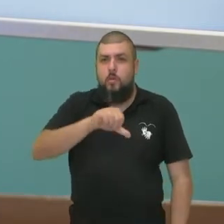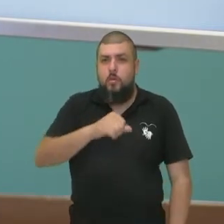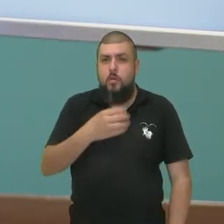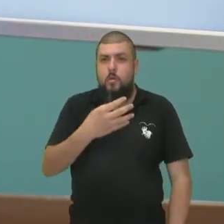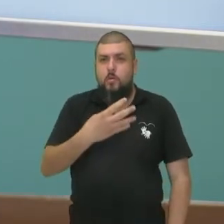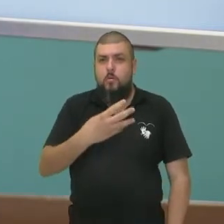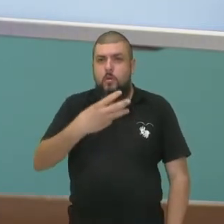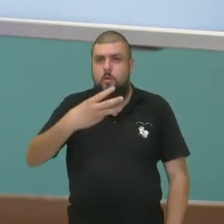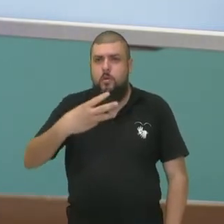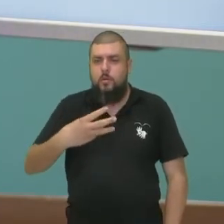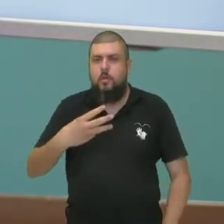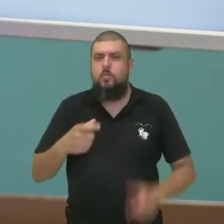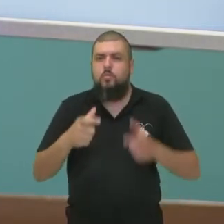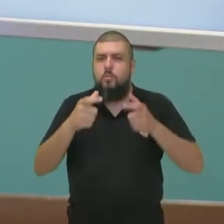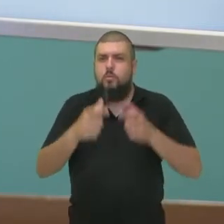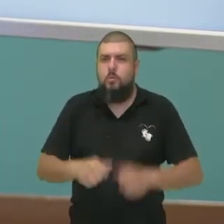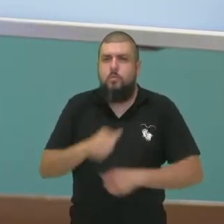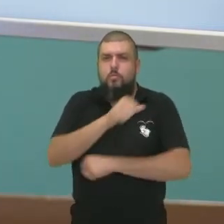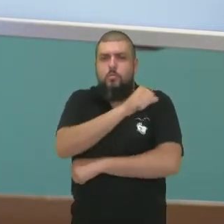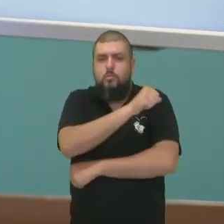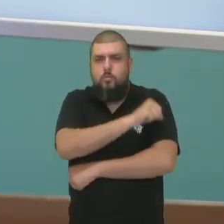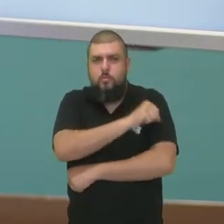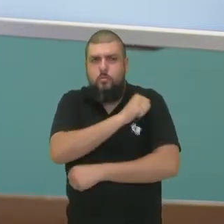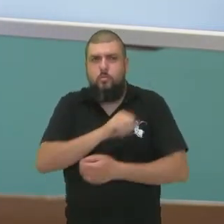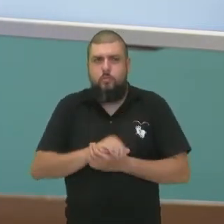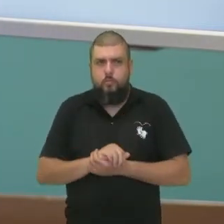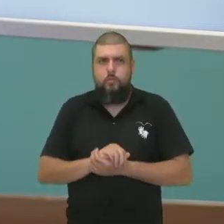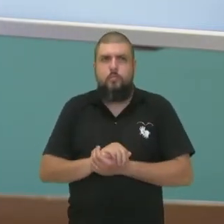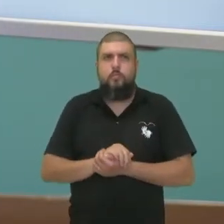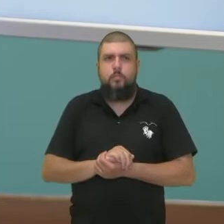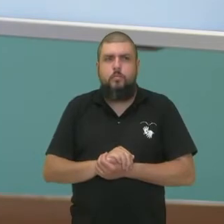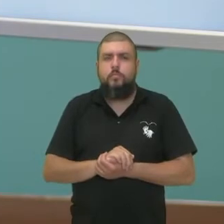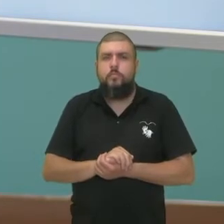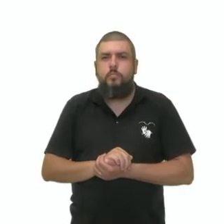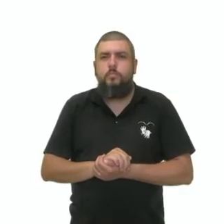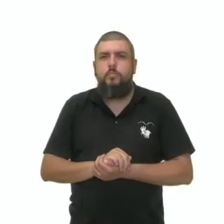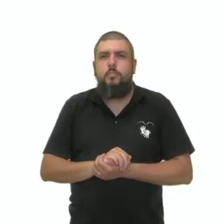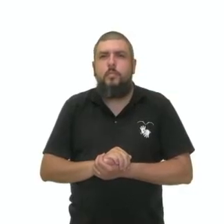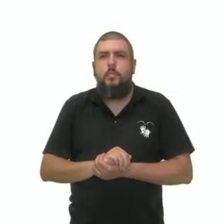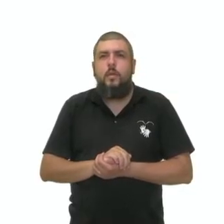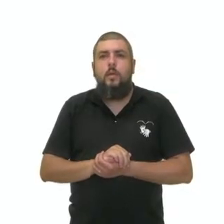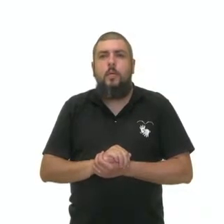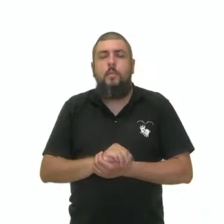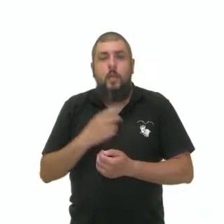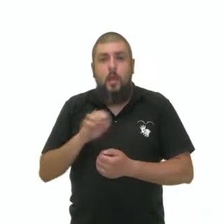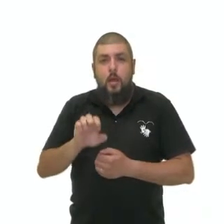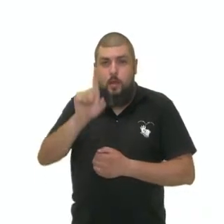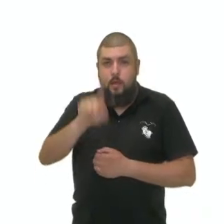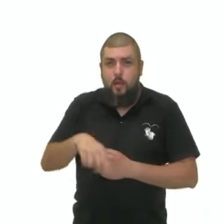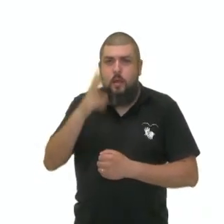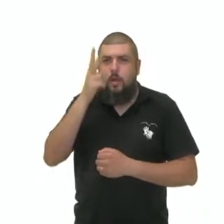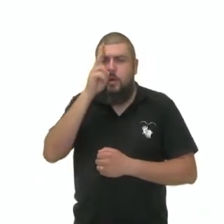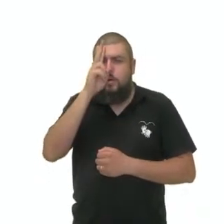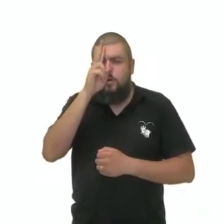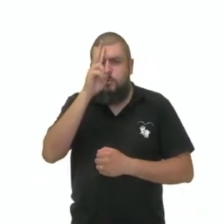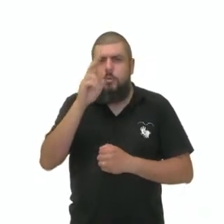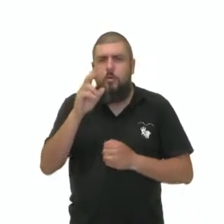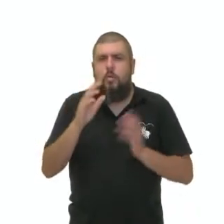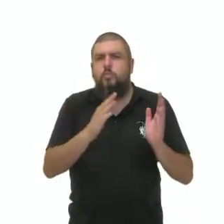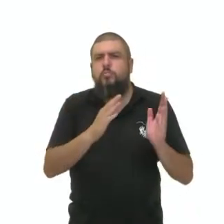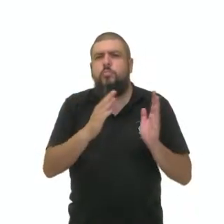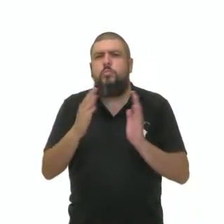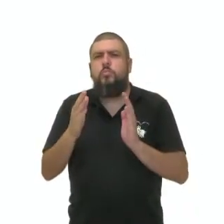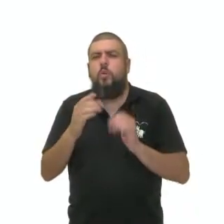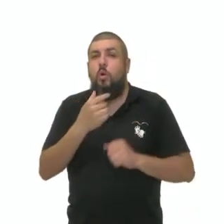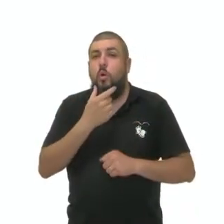ali rolando, né? Então foi lá em 43 que ele foi publicado. E ela conta a história de um piloto, ele conta a